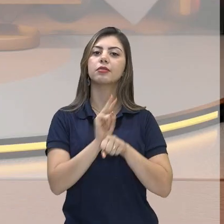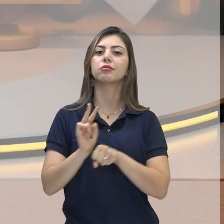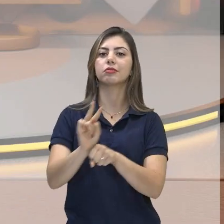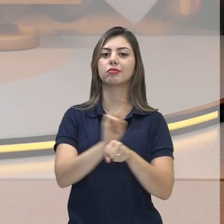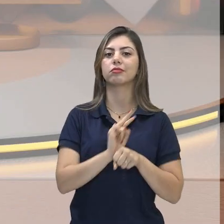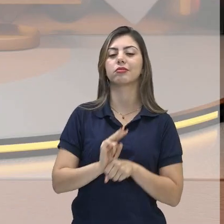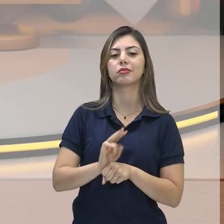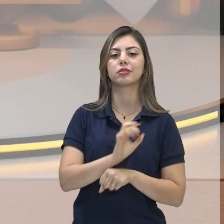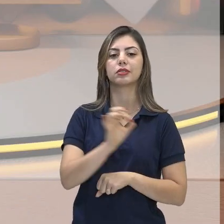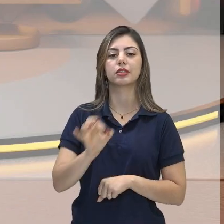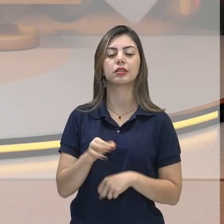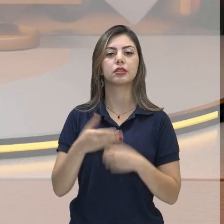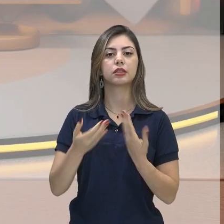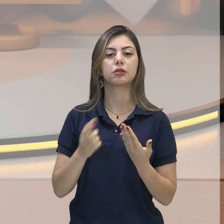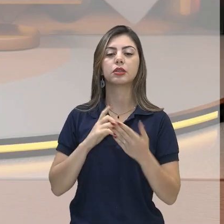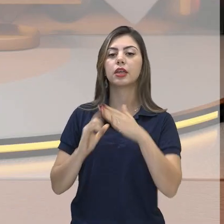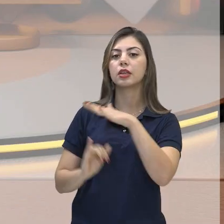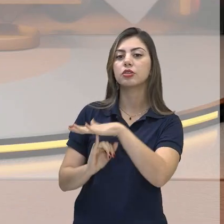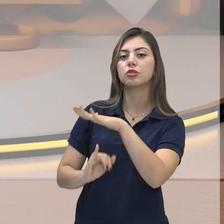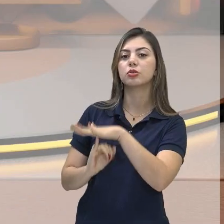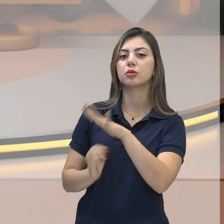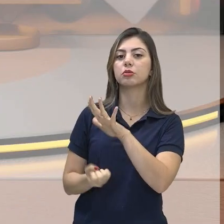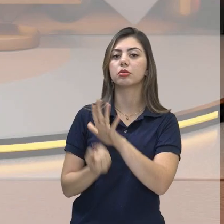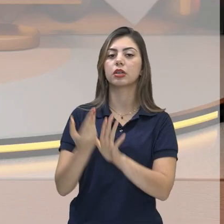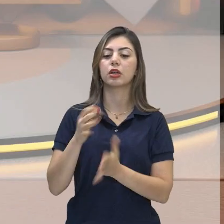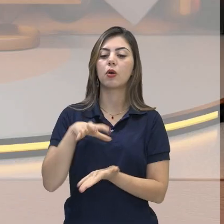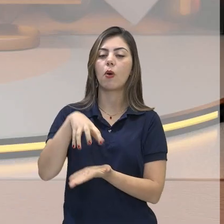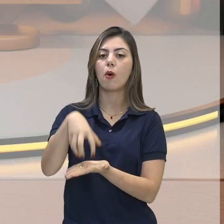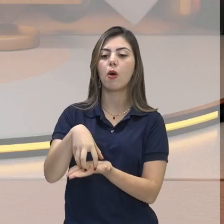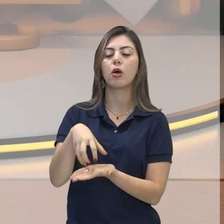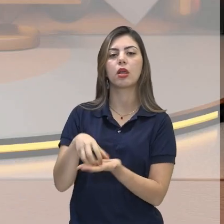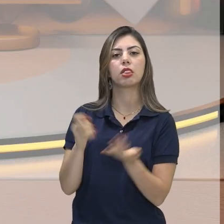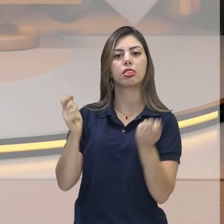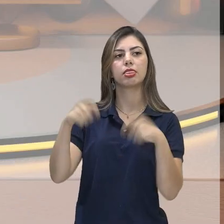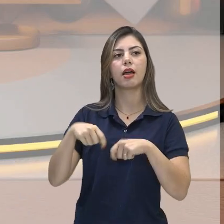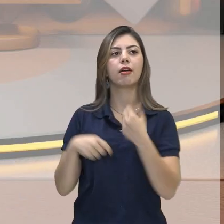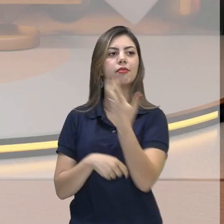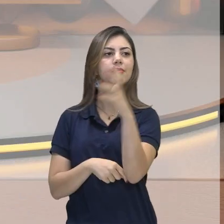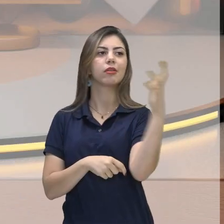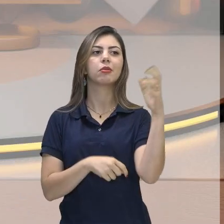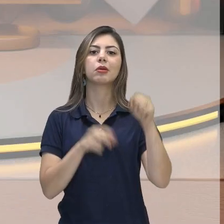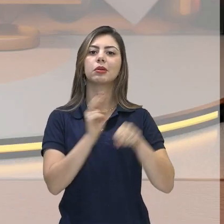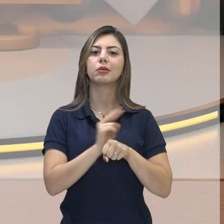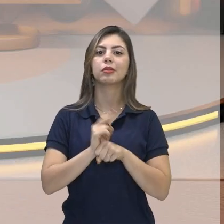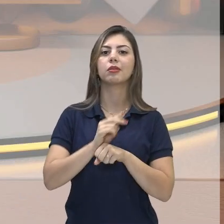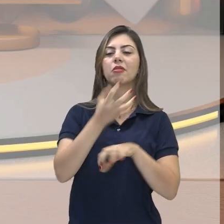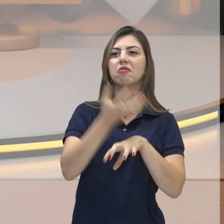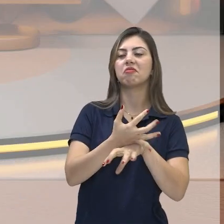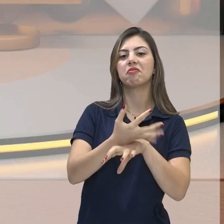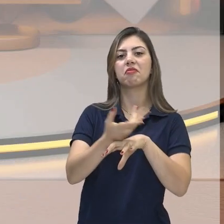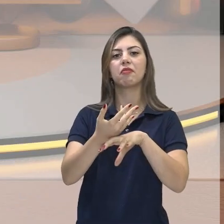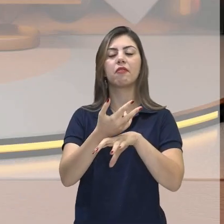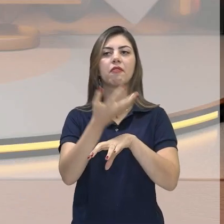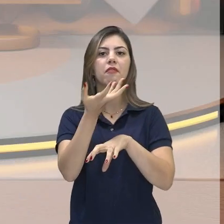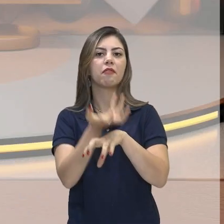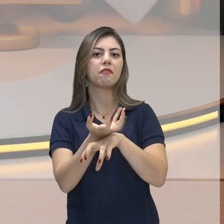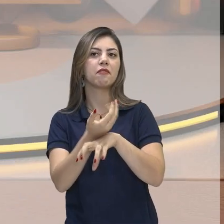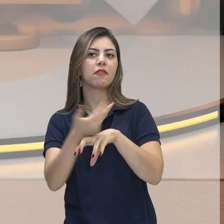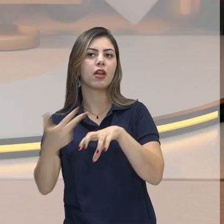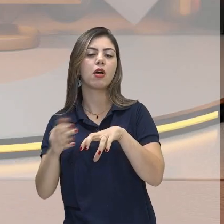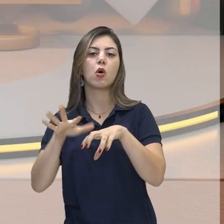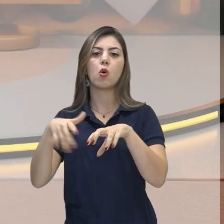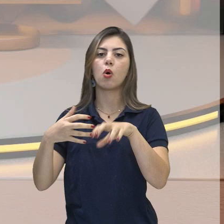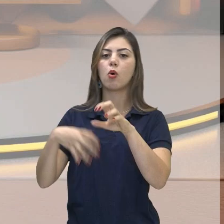a instituição da unidade de conservação, é possível preservar a natureza, seja fauna, seja flora. Ainda é